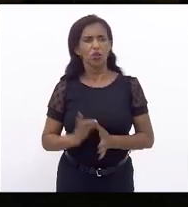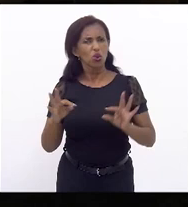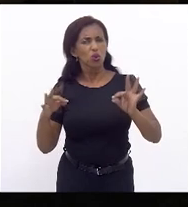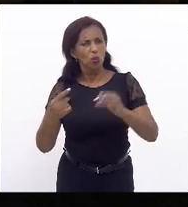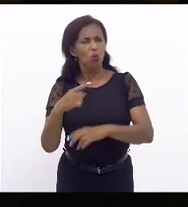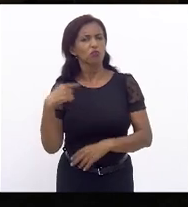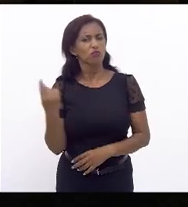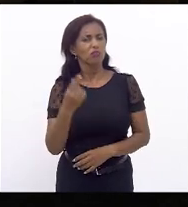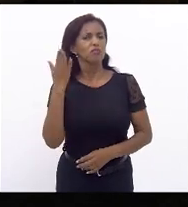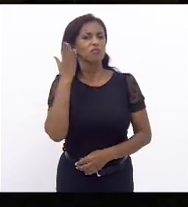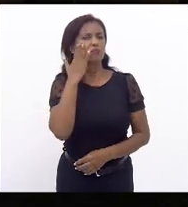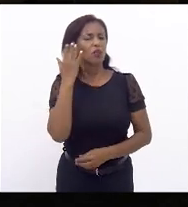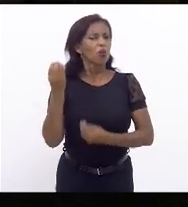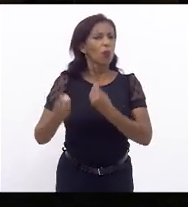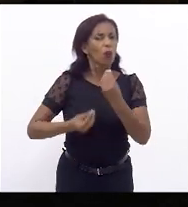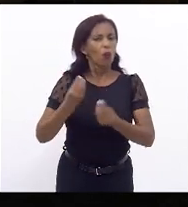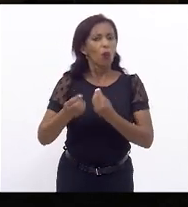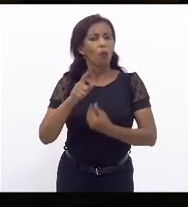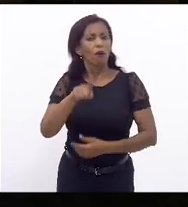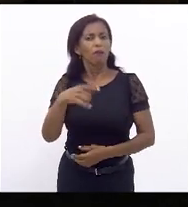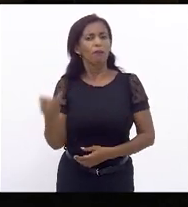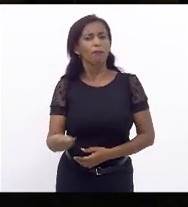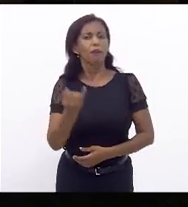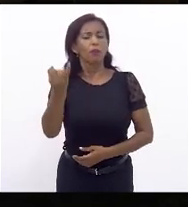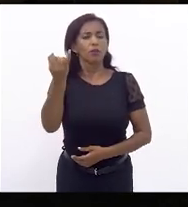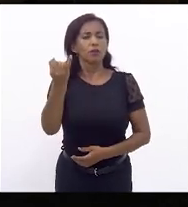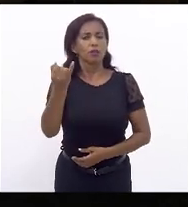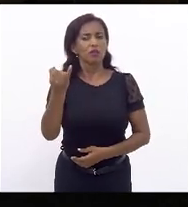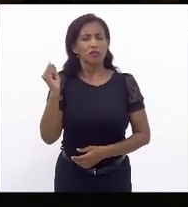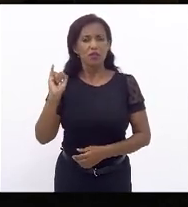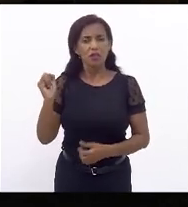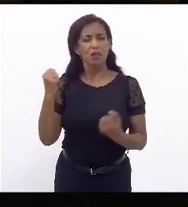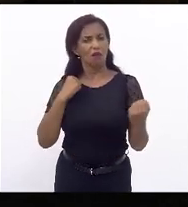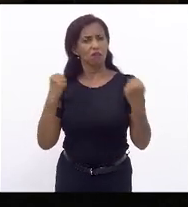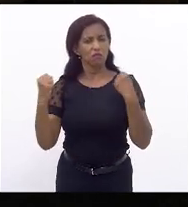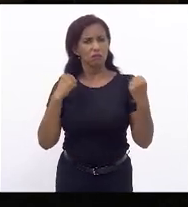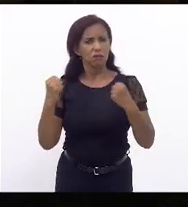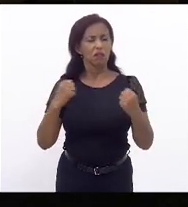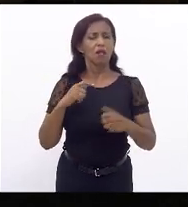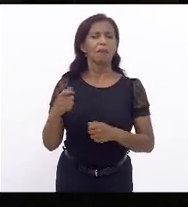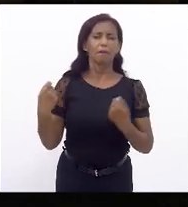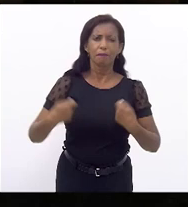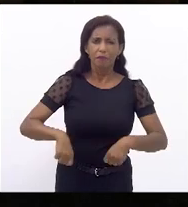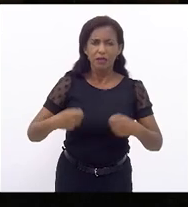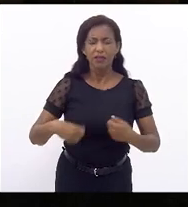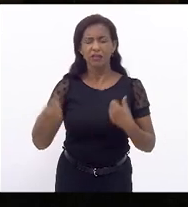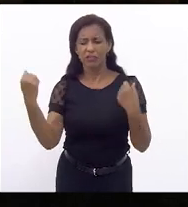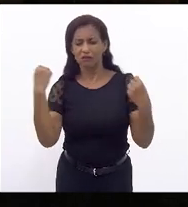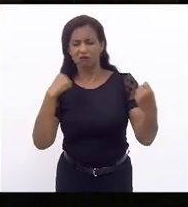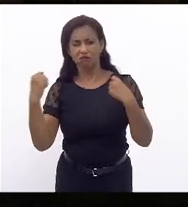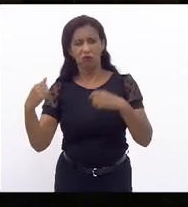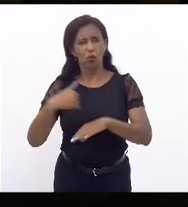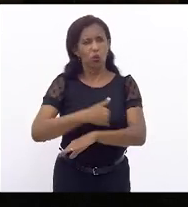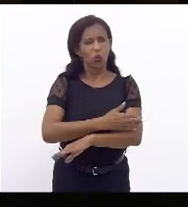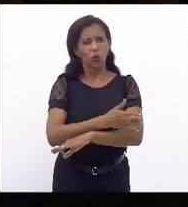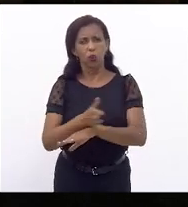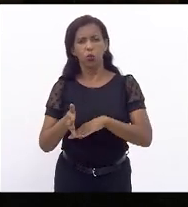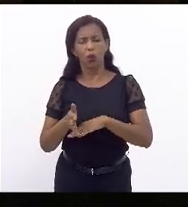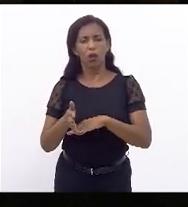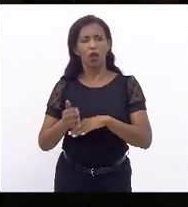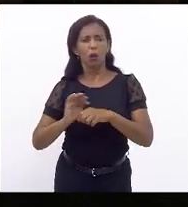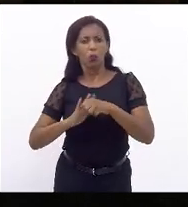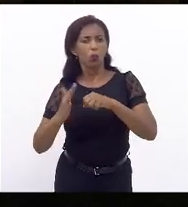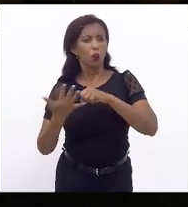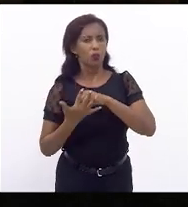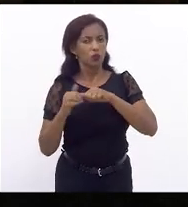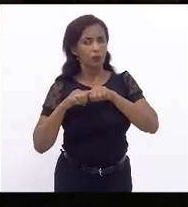nós sabemos como é importante se exercitar, fazer exercícios físicos durante a pandemia.